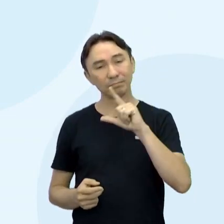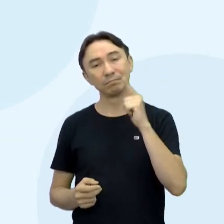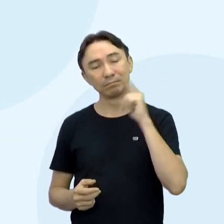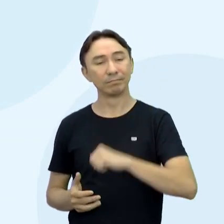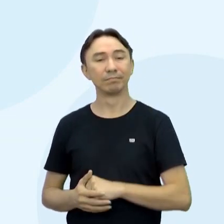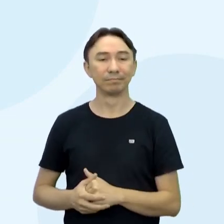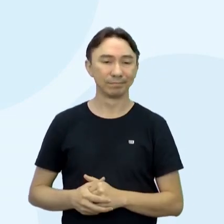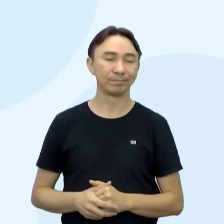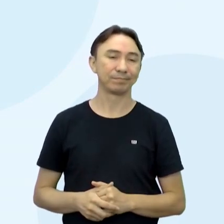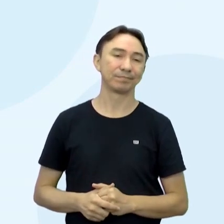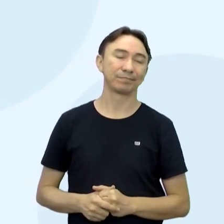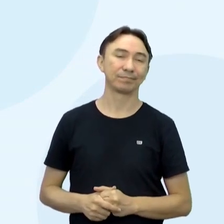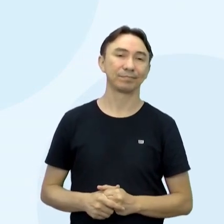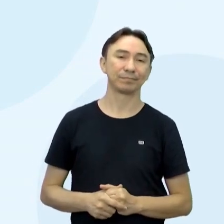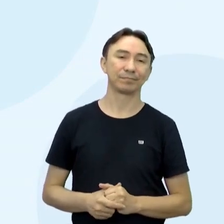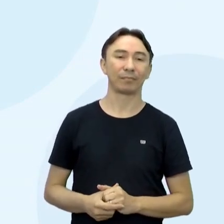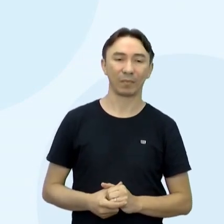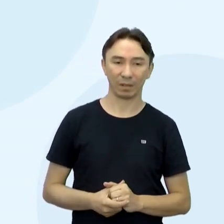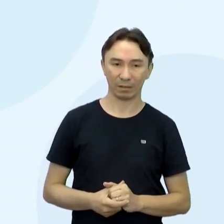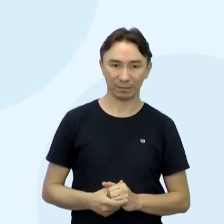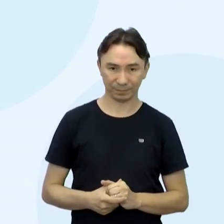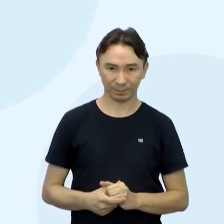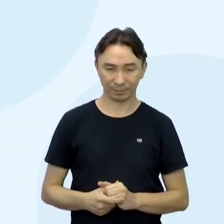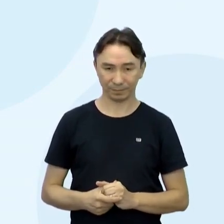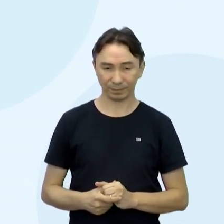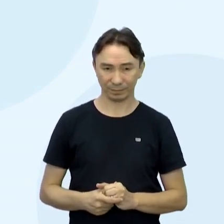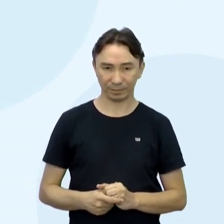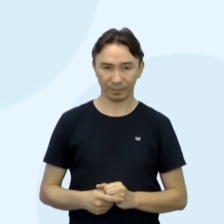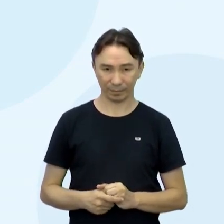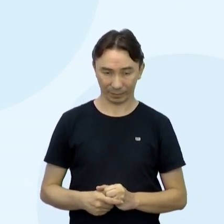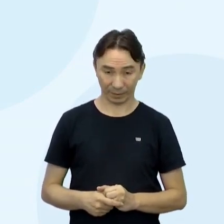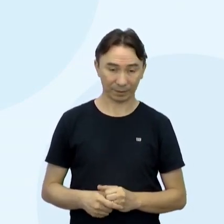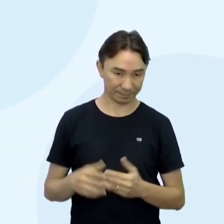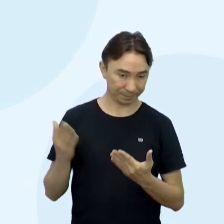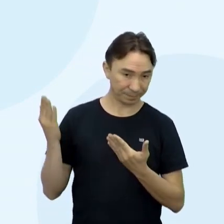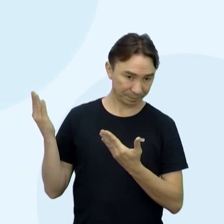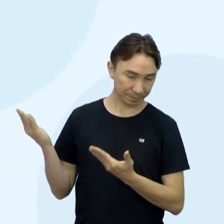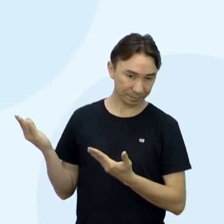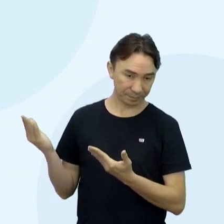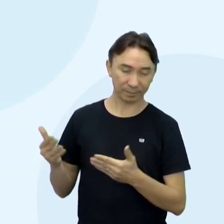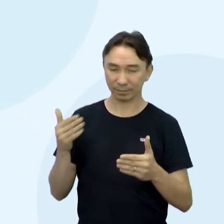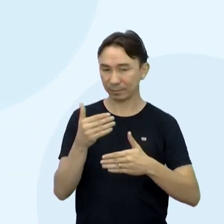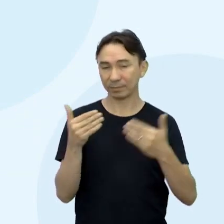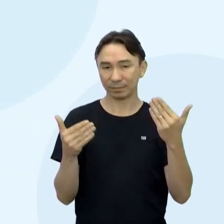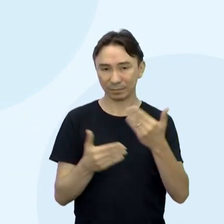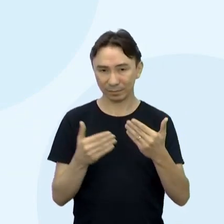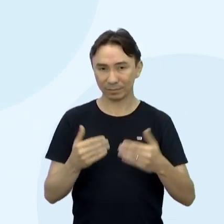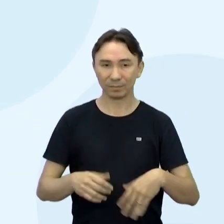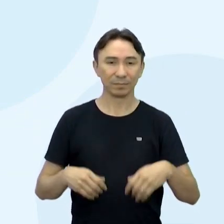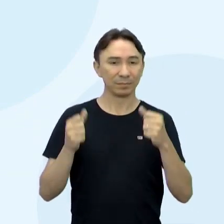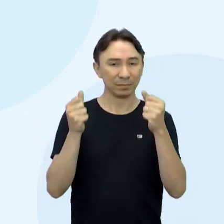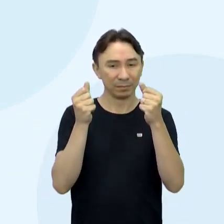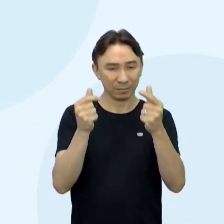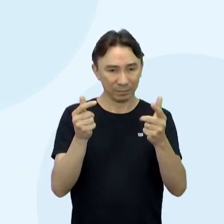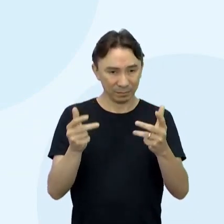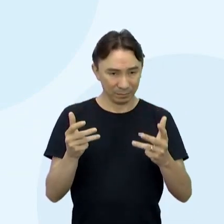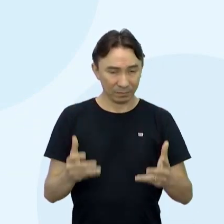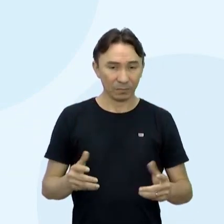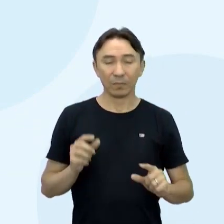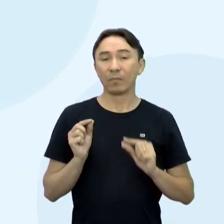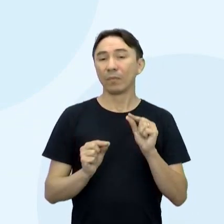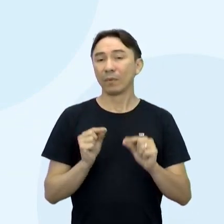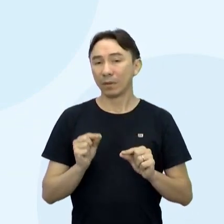seguinte, nós vamos falar de um outro componente, né, que é o expressões